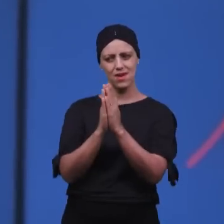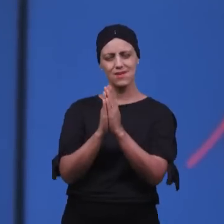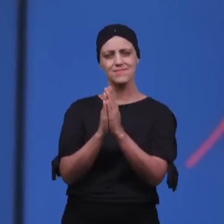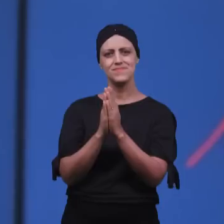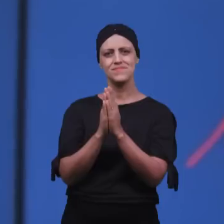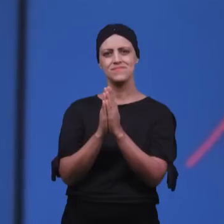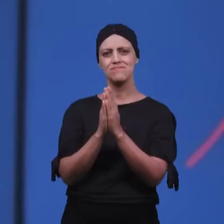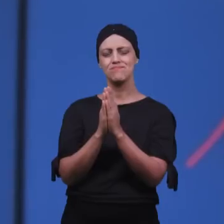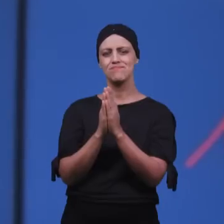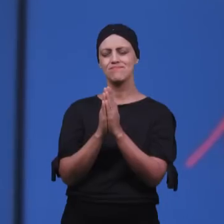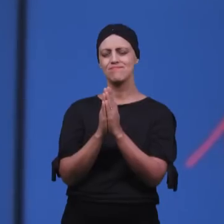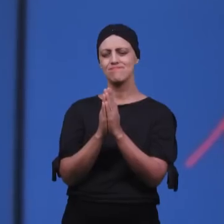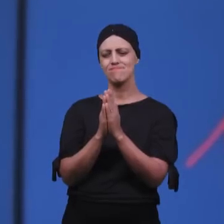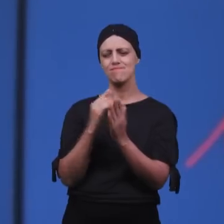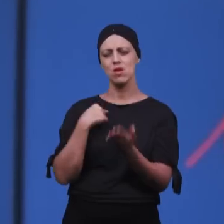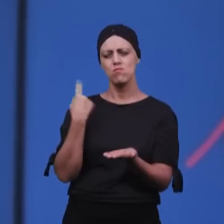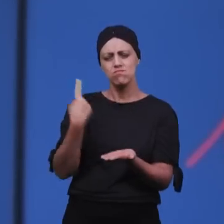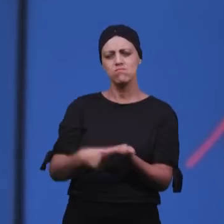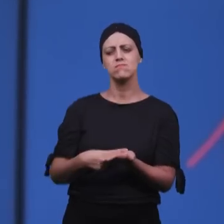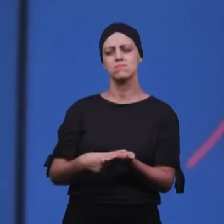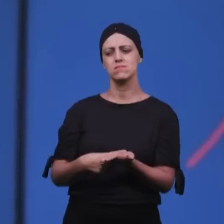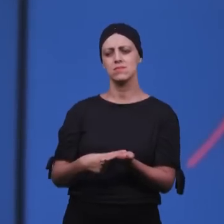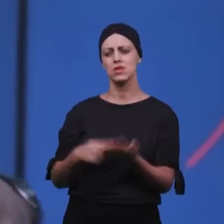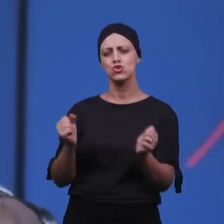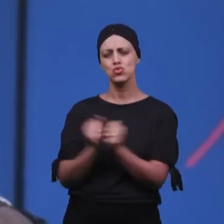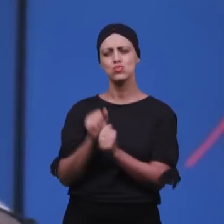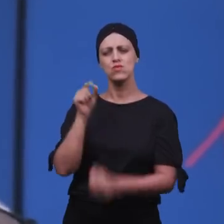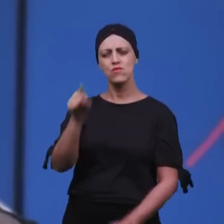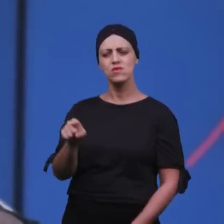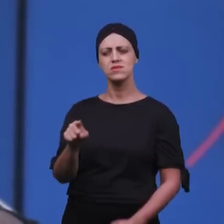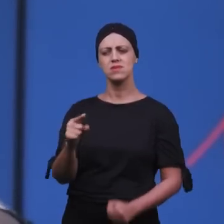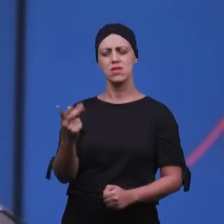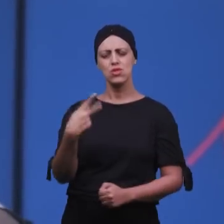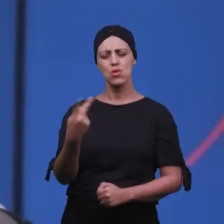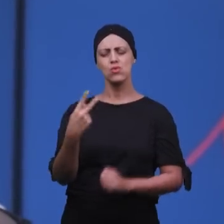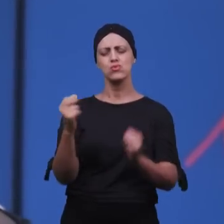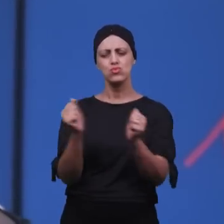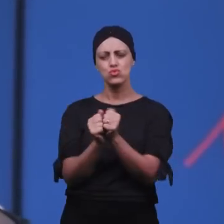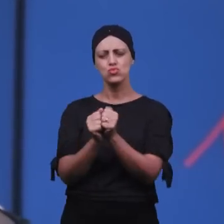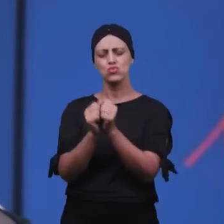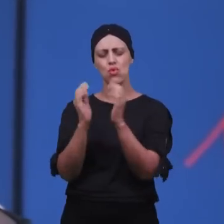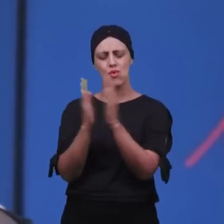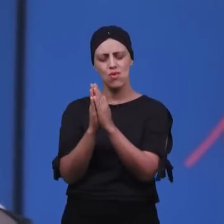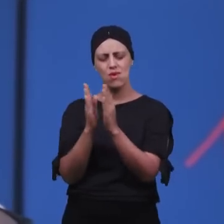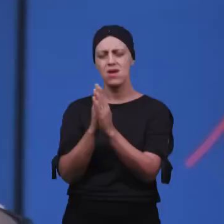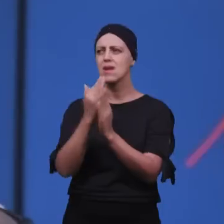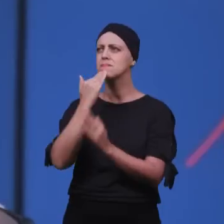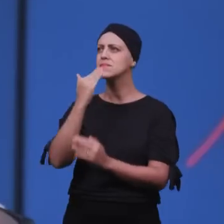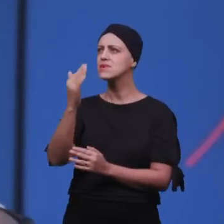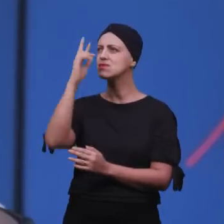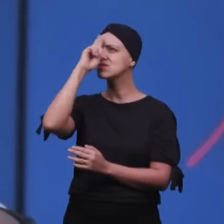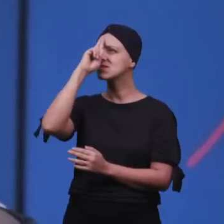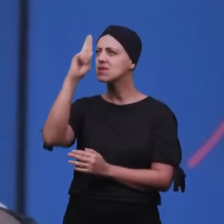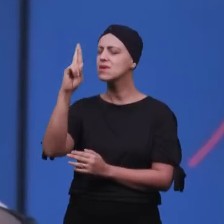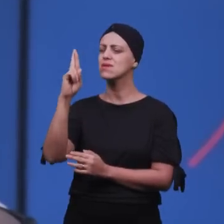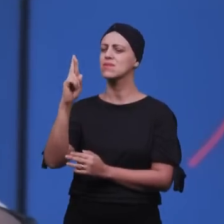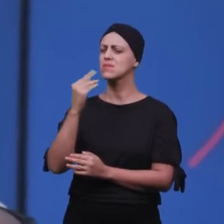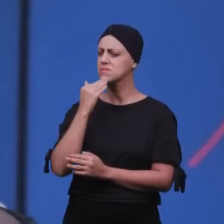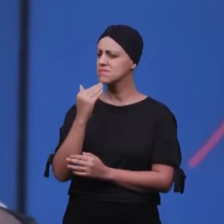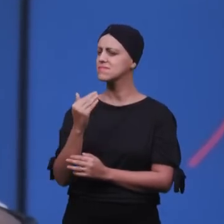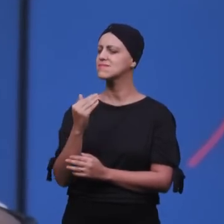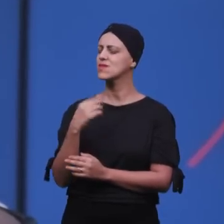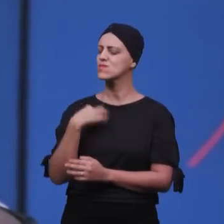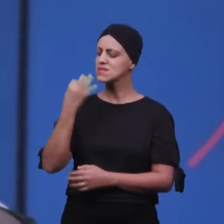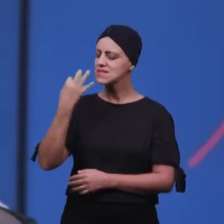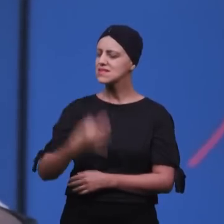me comprometo, junto com você, a gente orar, a gente buscar o Senhor. E eu tenho certeza que antes